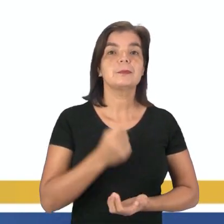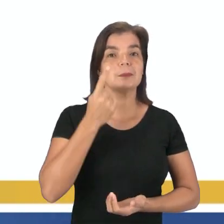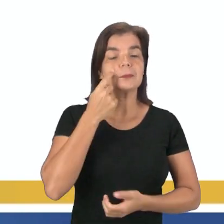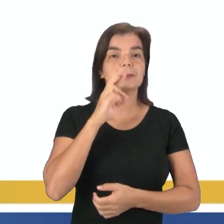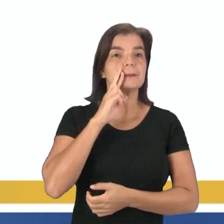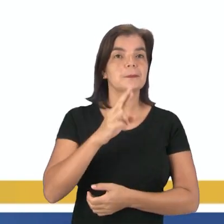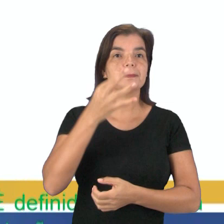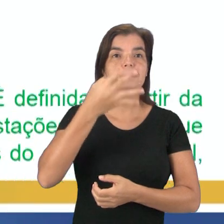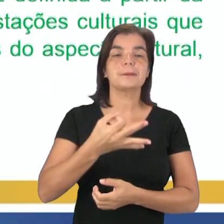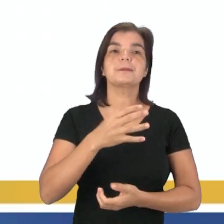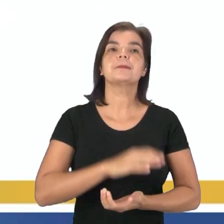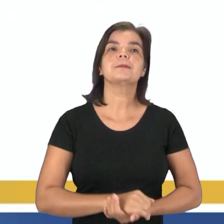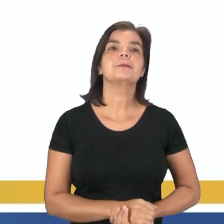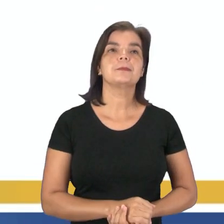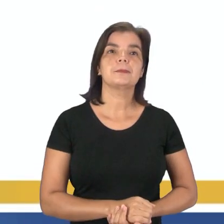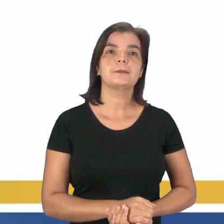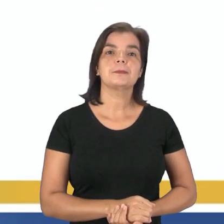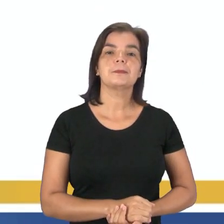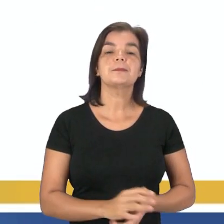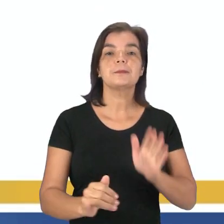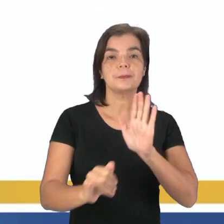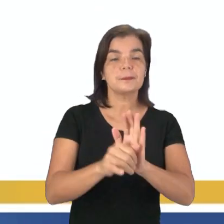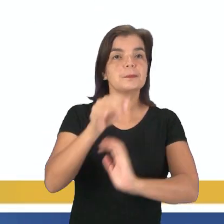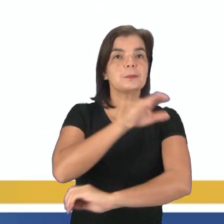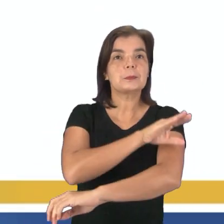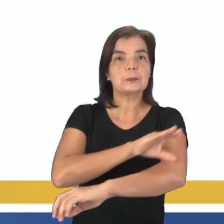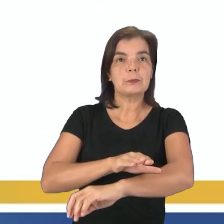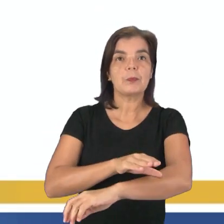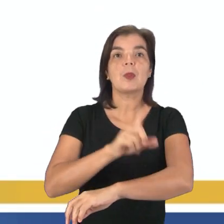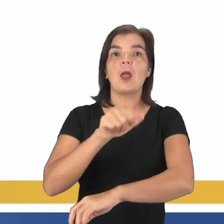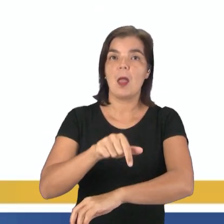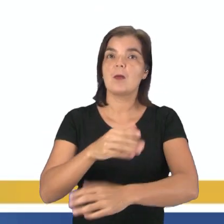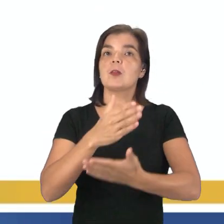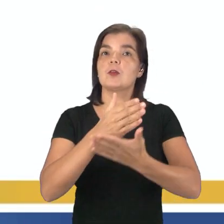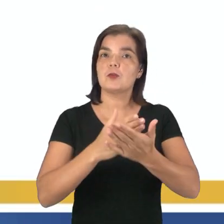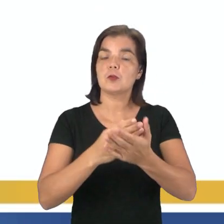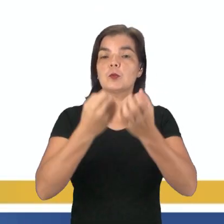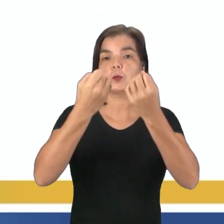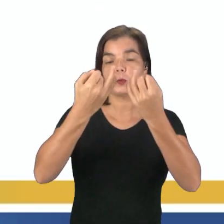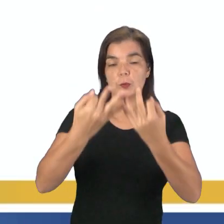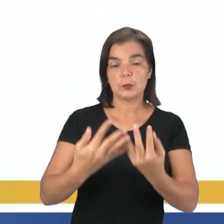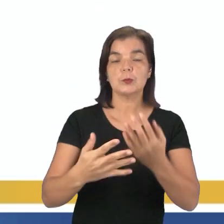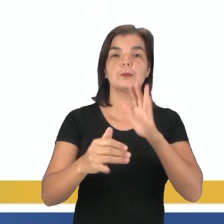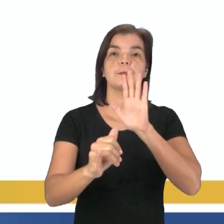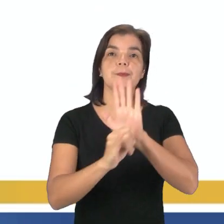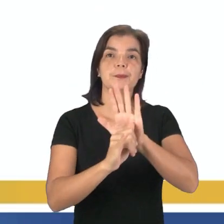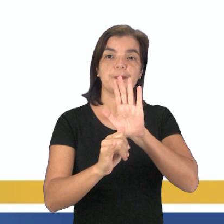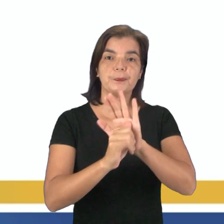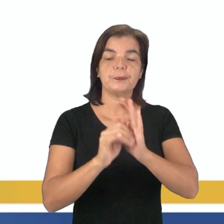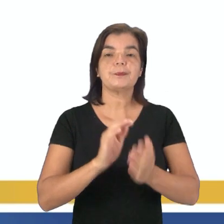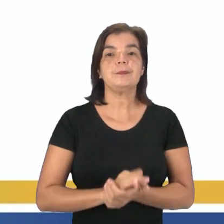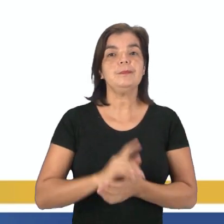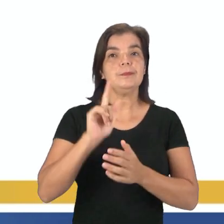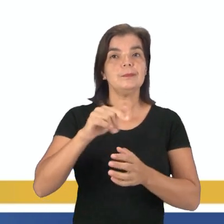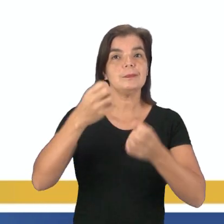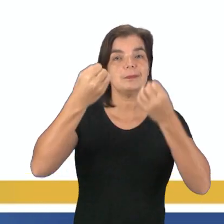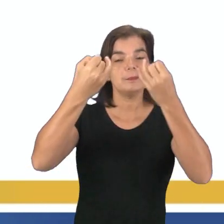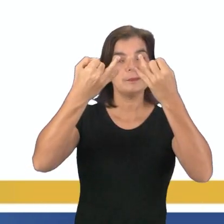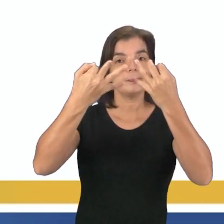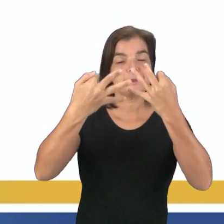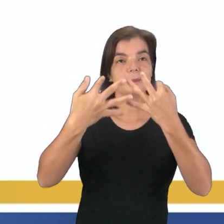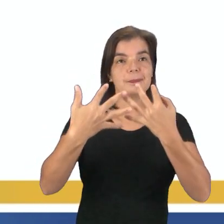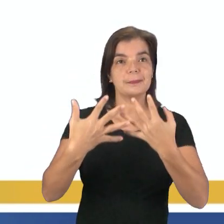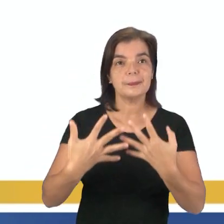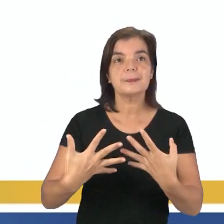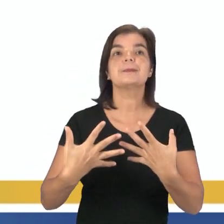Vamos para a resposta, certo? Observem aí. A identidade cultural é uma das divisões que do conceito